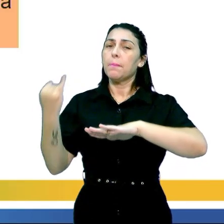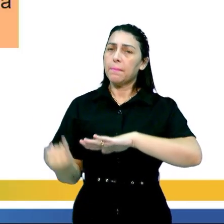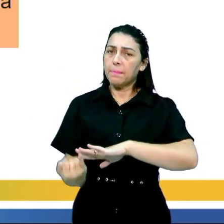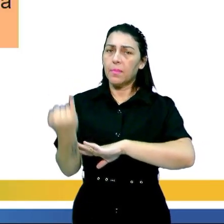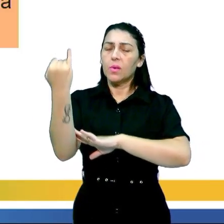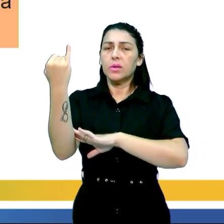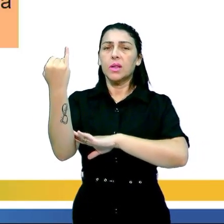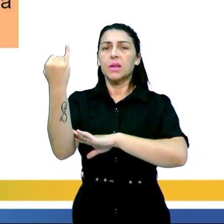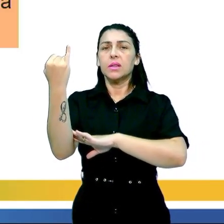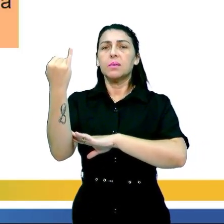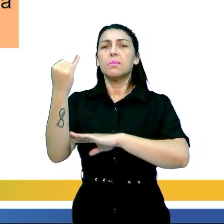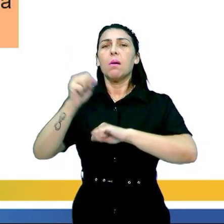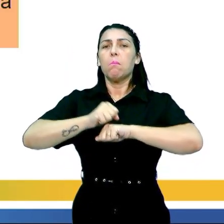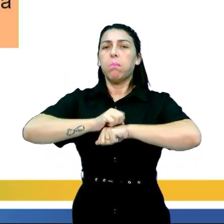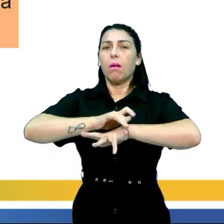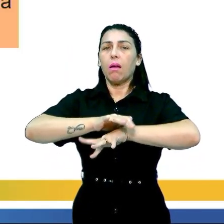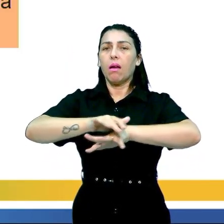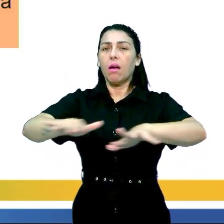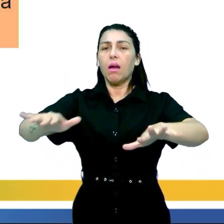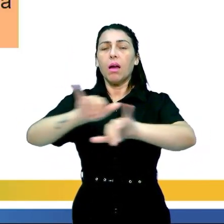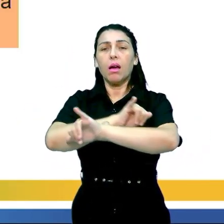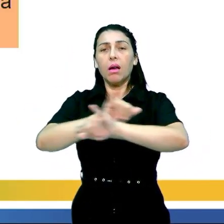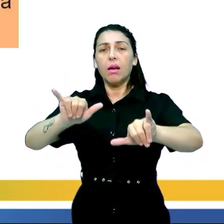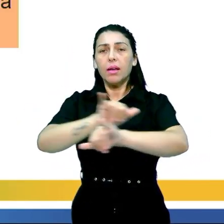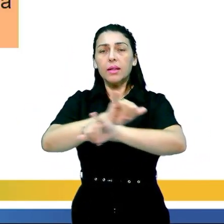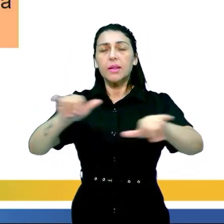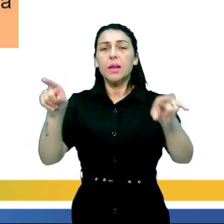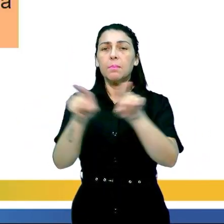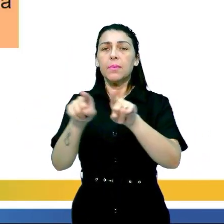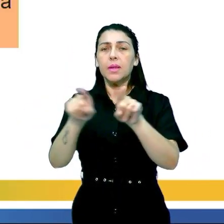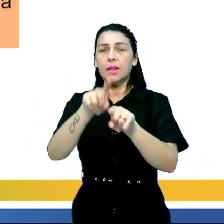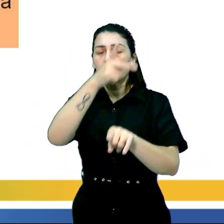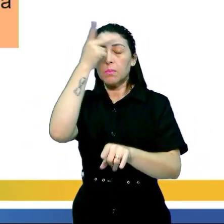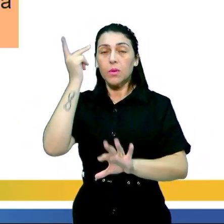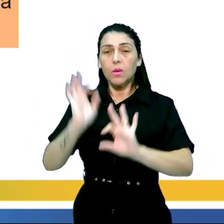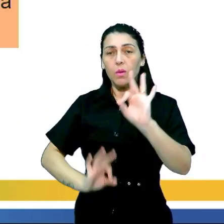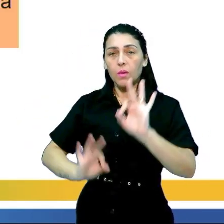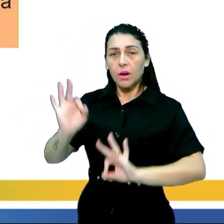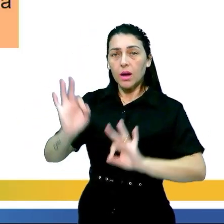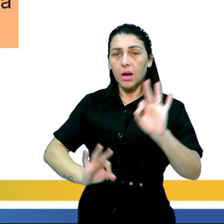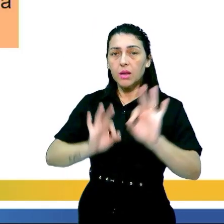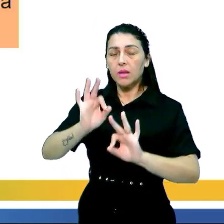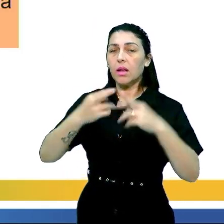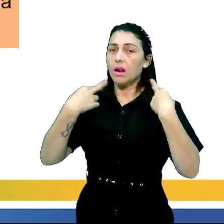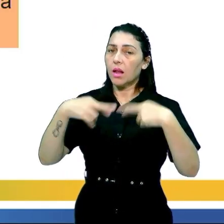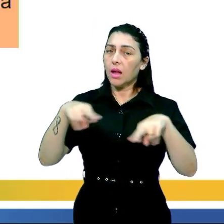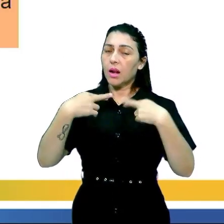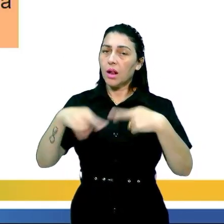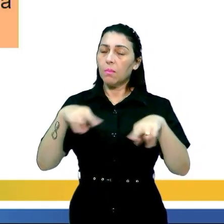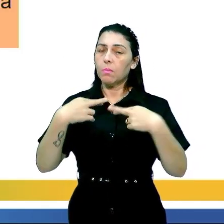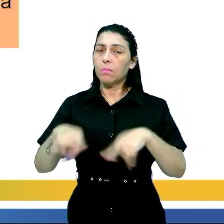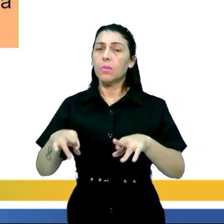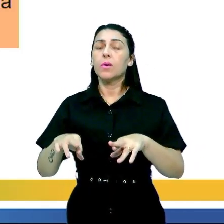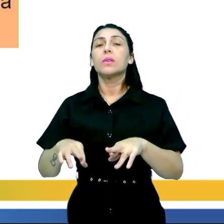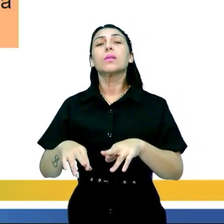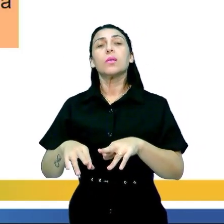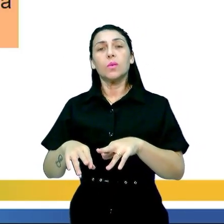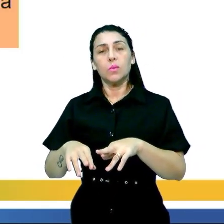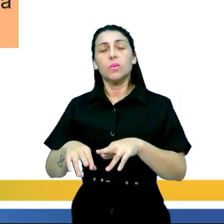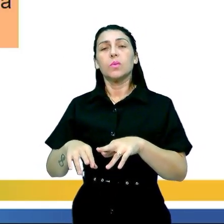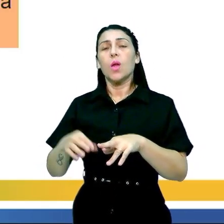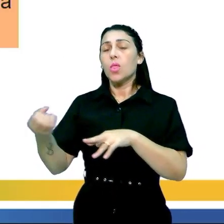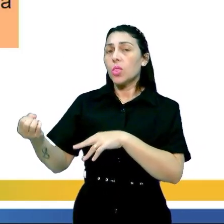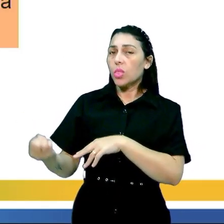fundamentais importâncias para espalhar as notícias, além das pessoas organizarem os protestos, marcando aí